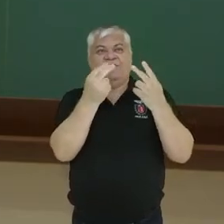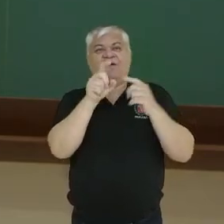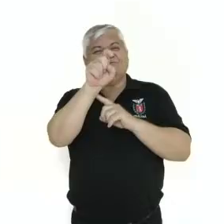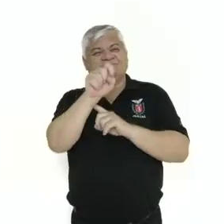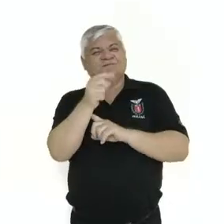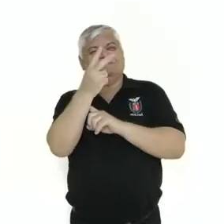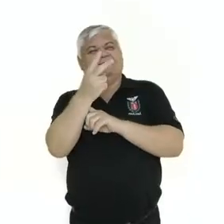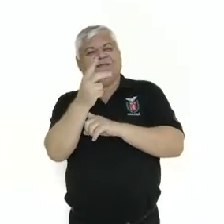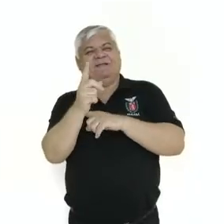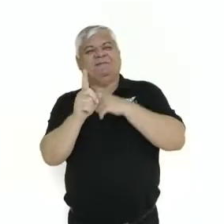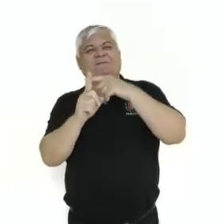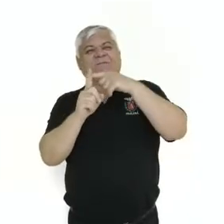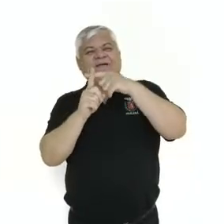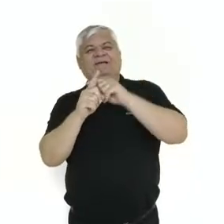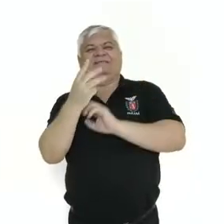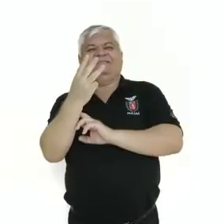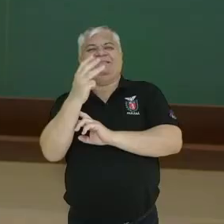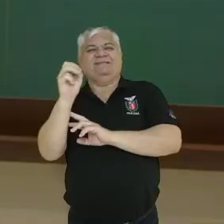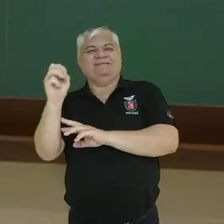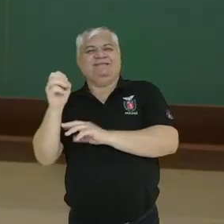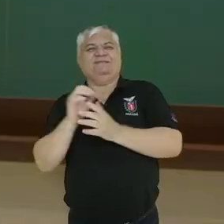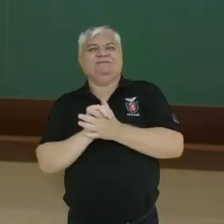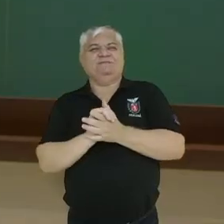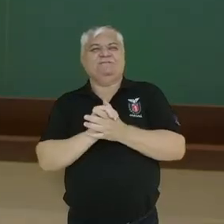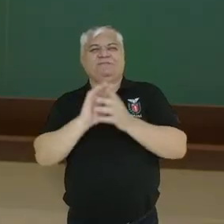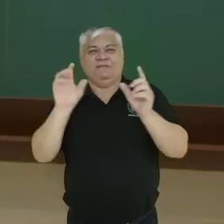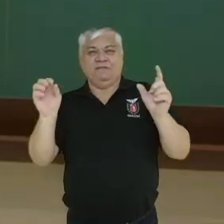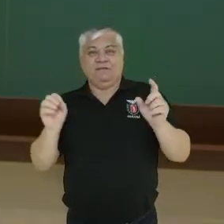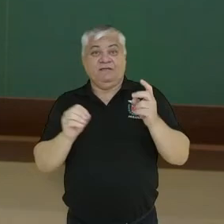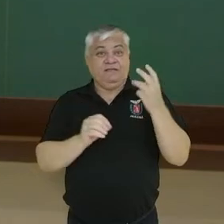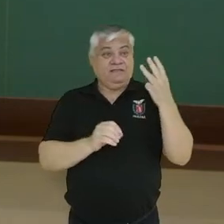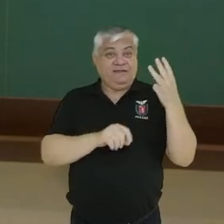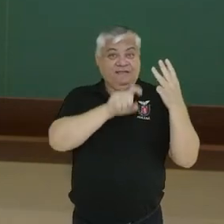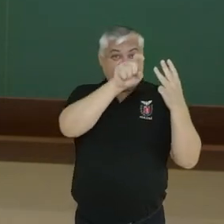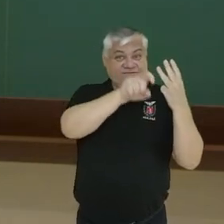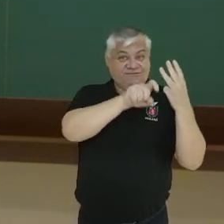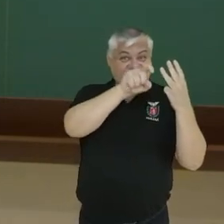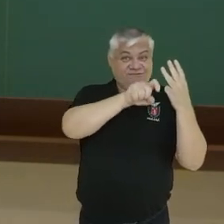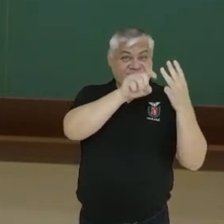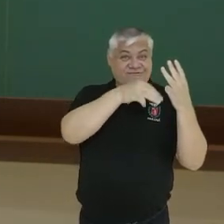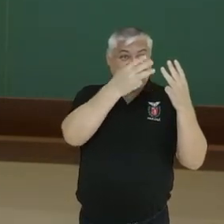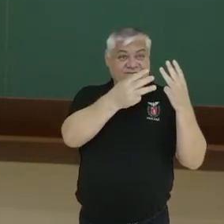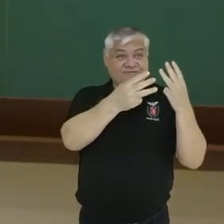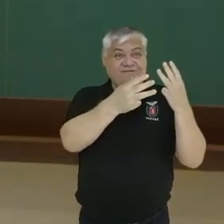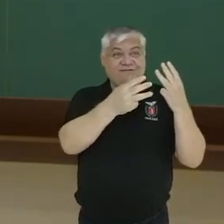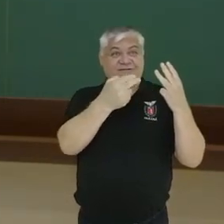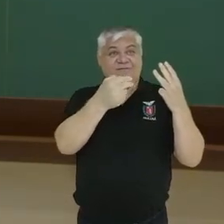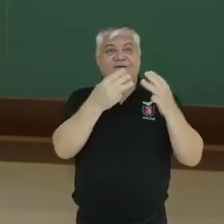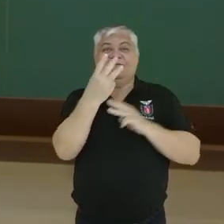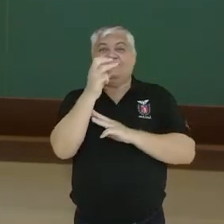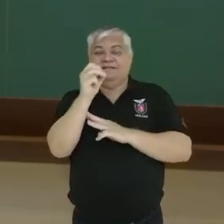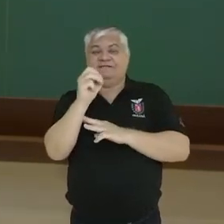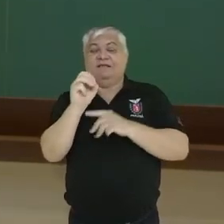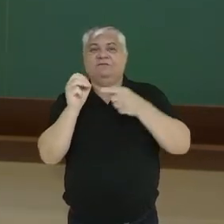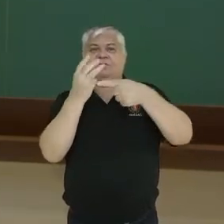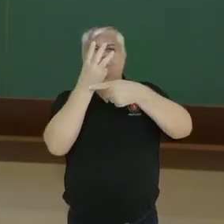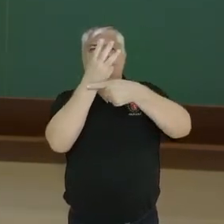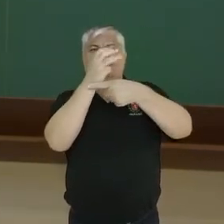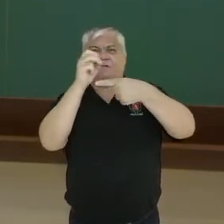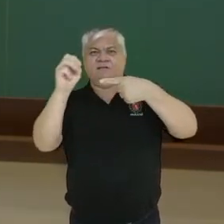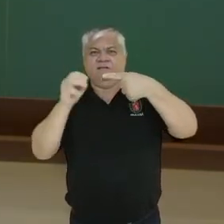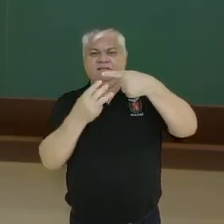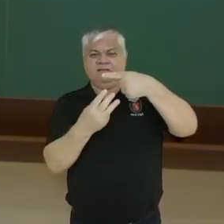mais 300. Letra para um lado, número para o outro. 3x² igual a 300, o 3 passa dividindo,